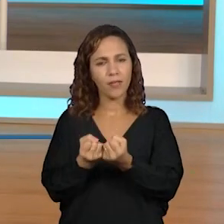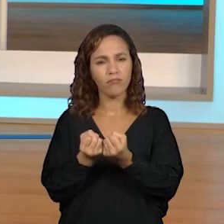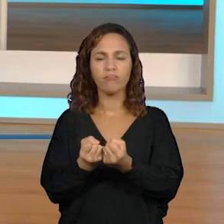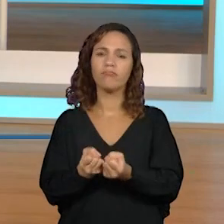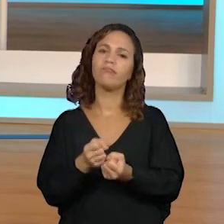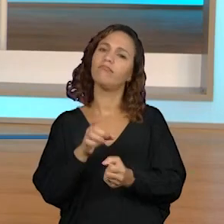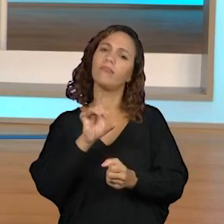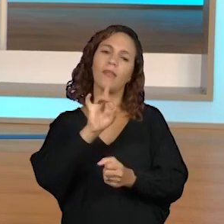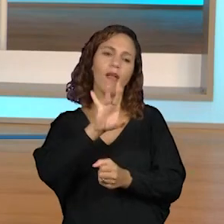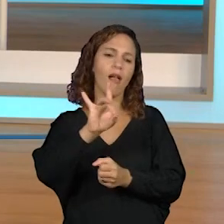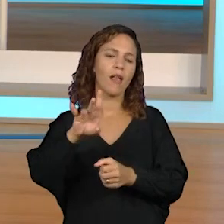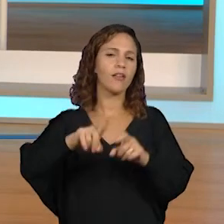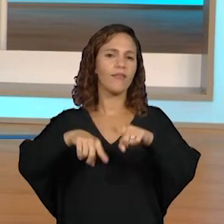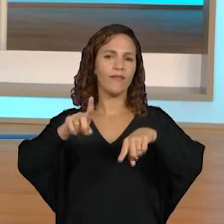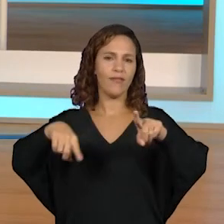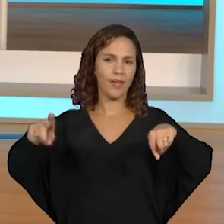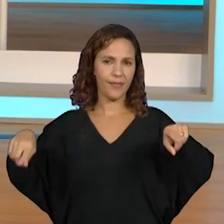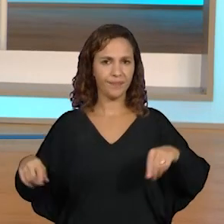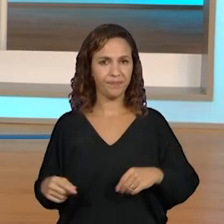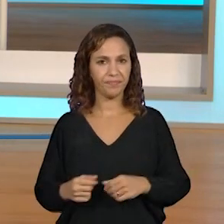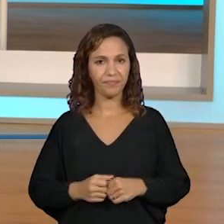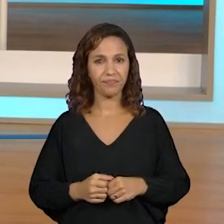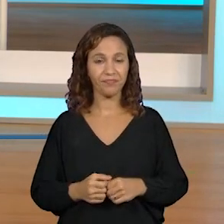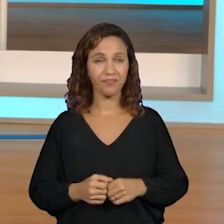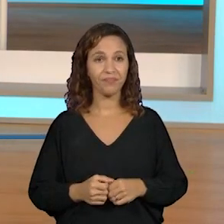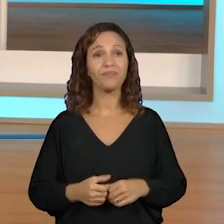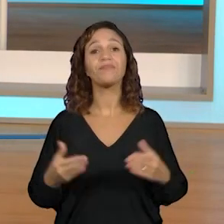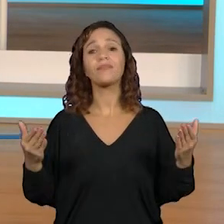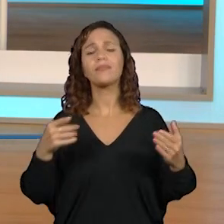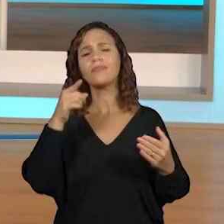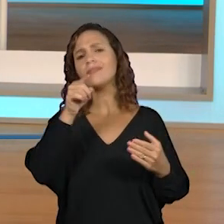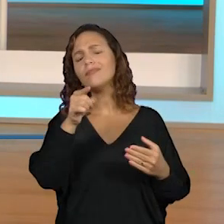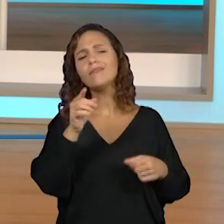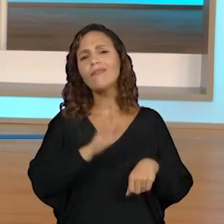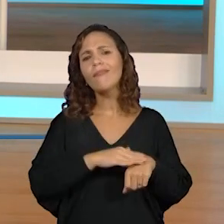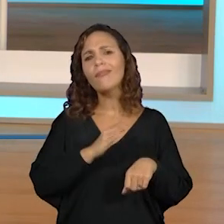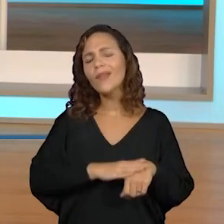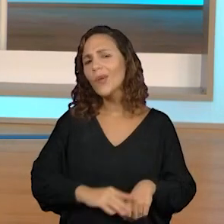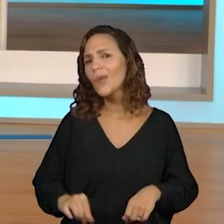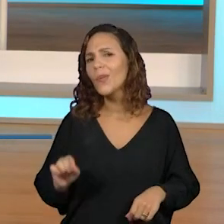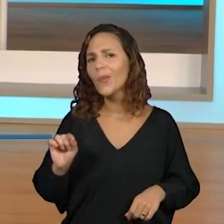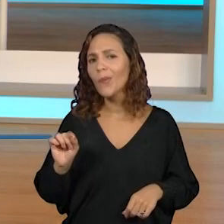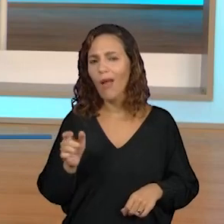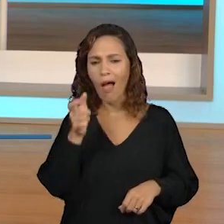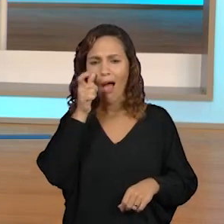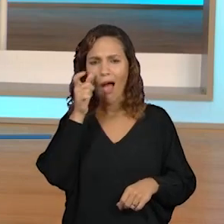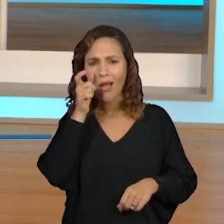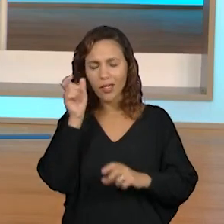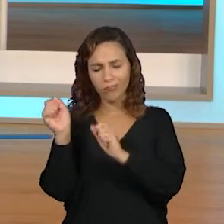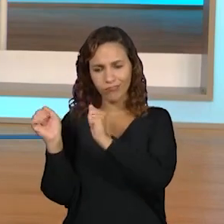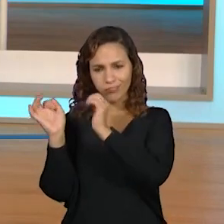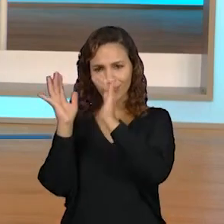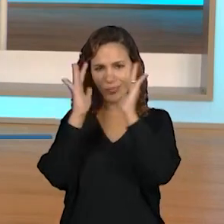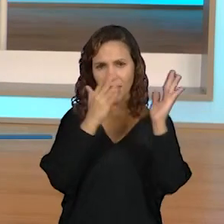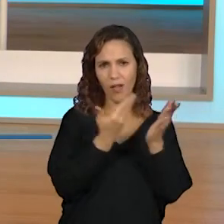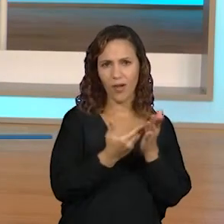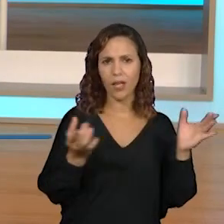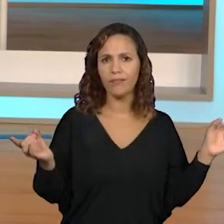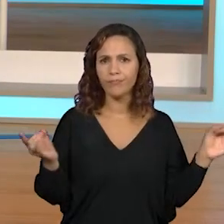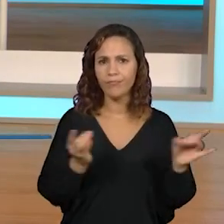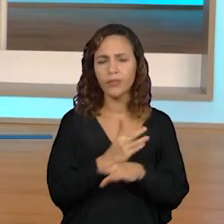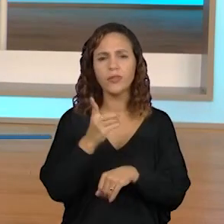para raça tá bom E aí como você a missão de vocês ao terminar de assistir em essa aula